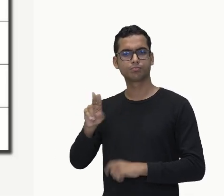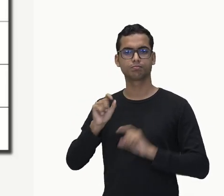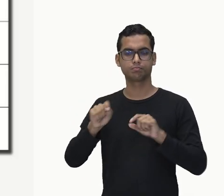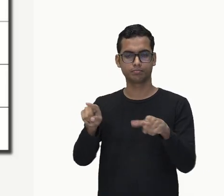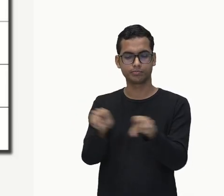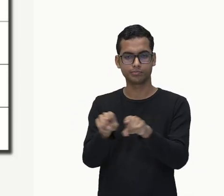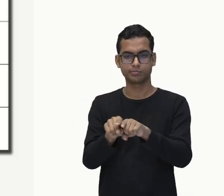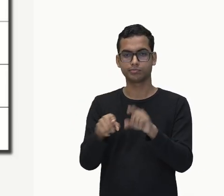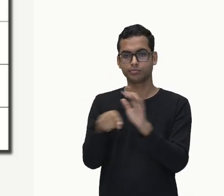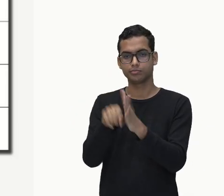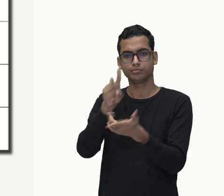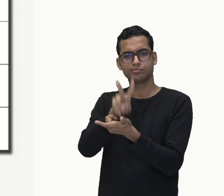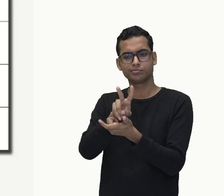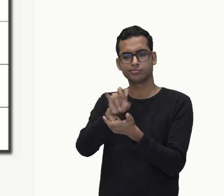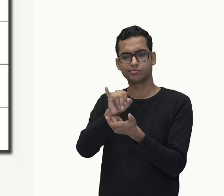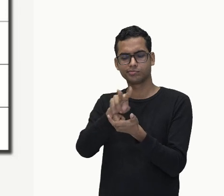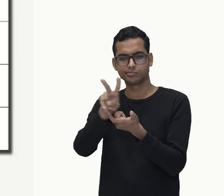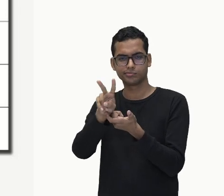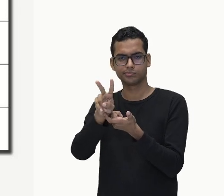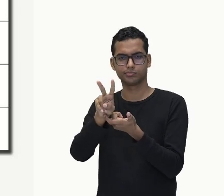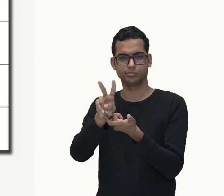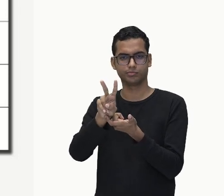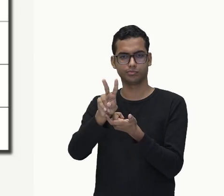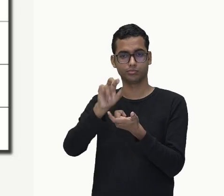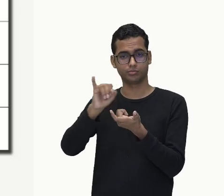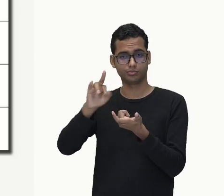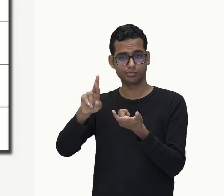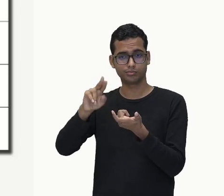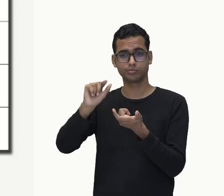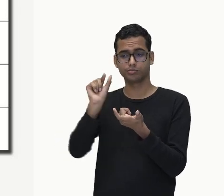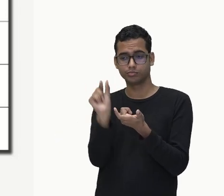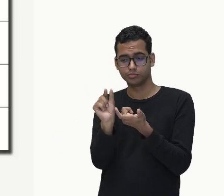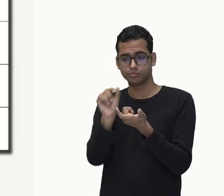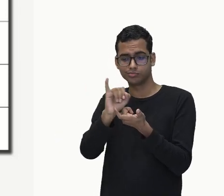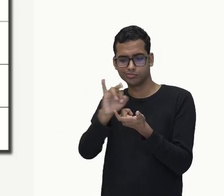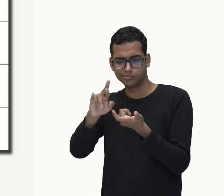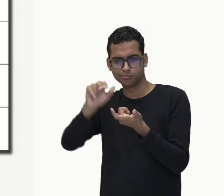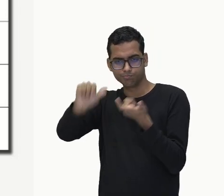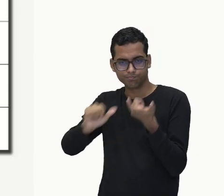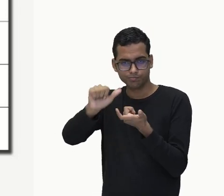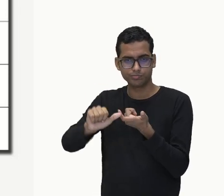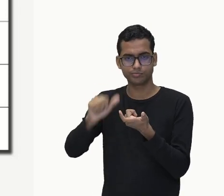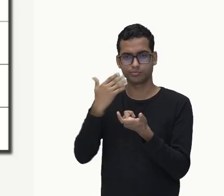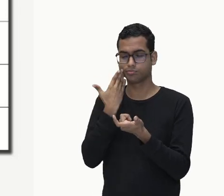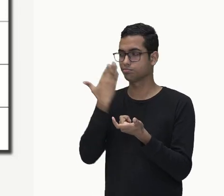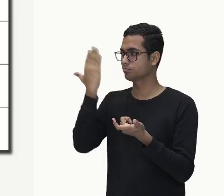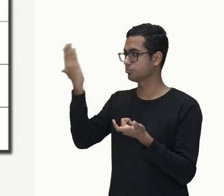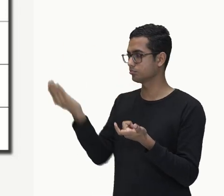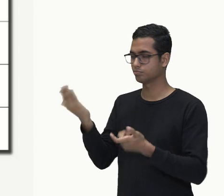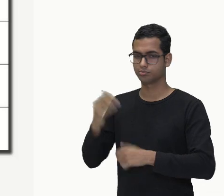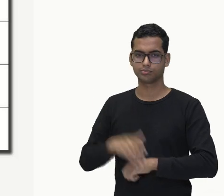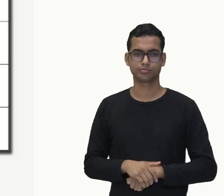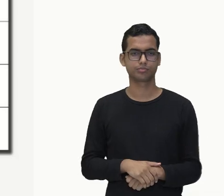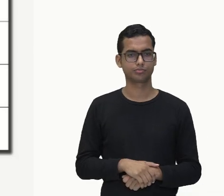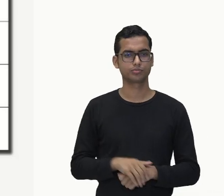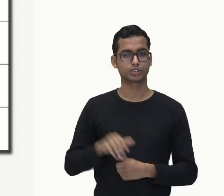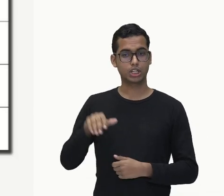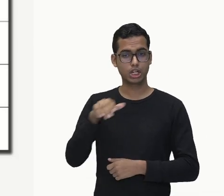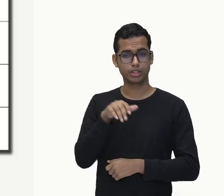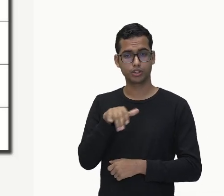conjugação, então, professor? É só acrescentar agora as desinências, né? Eu morava naquela casa.